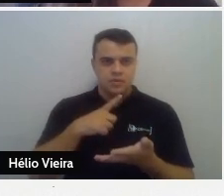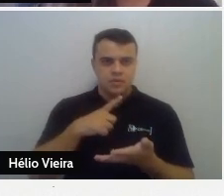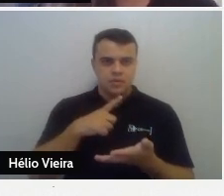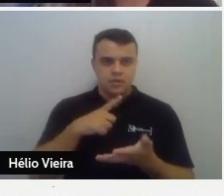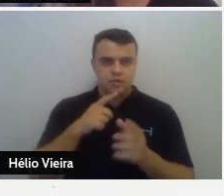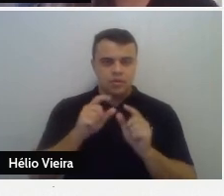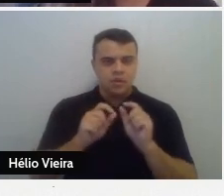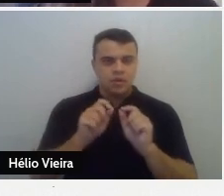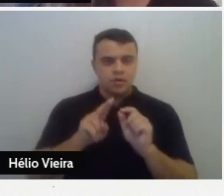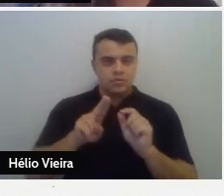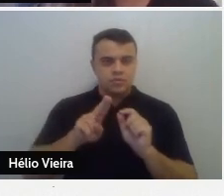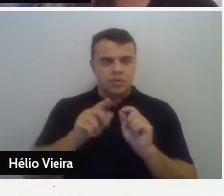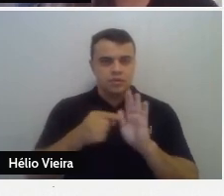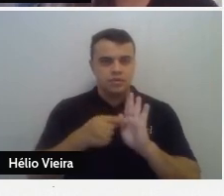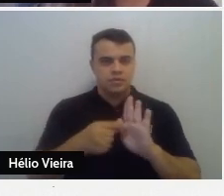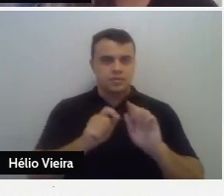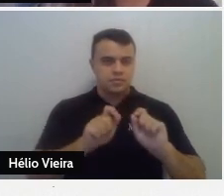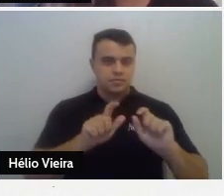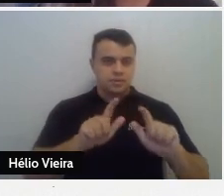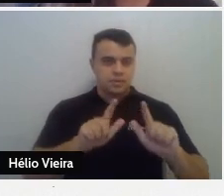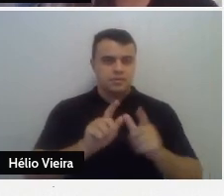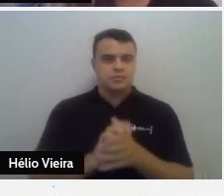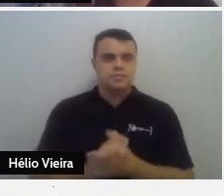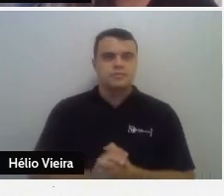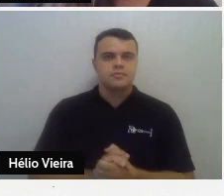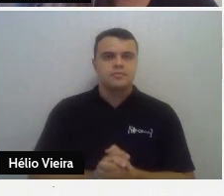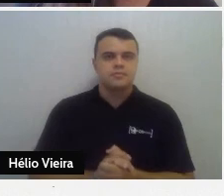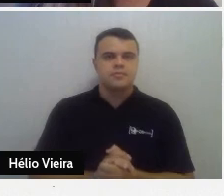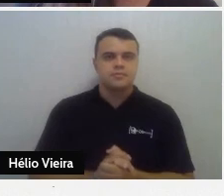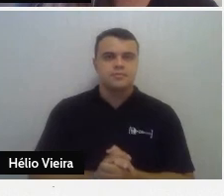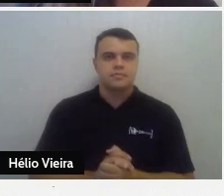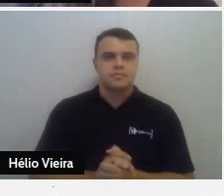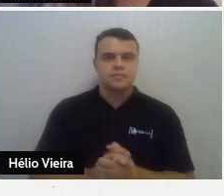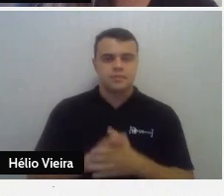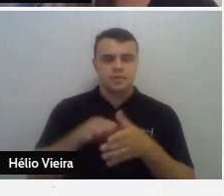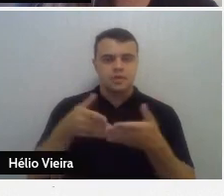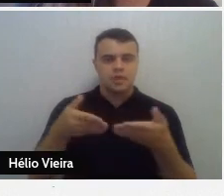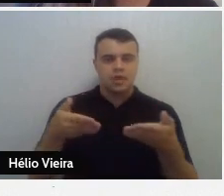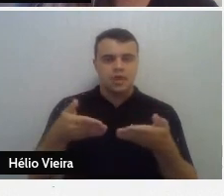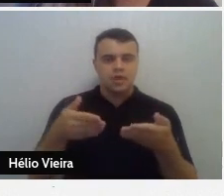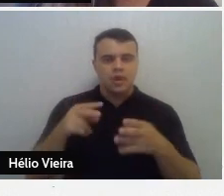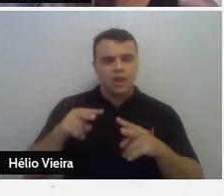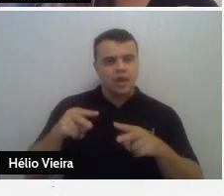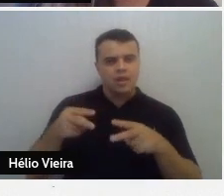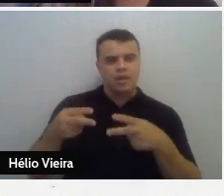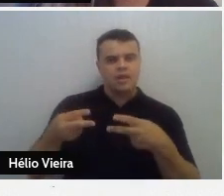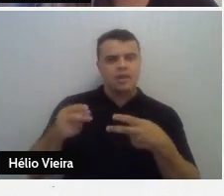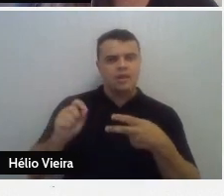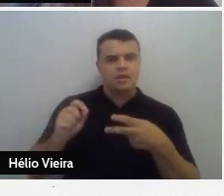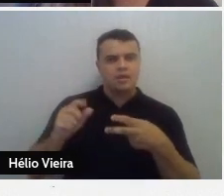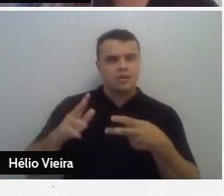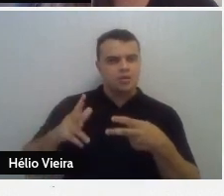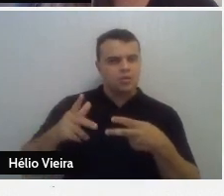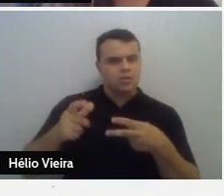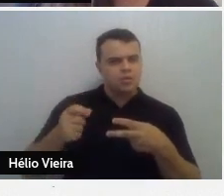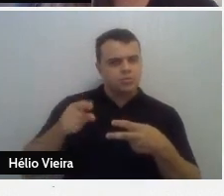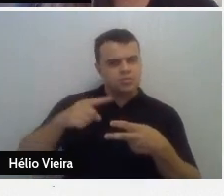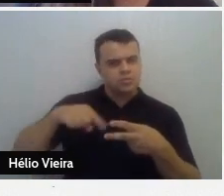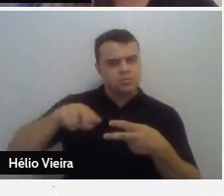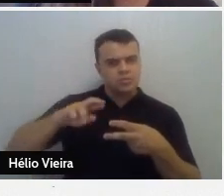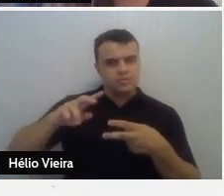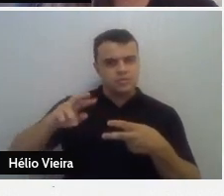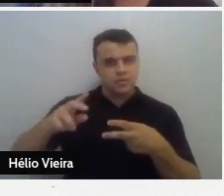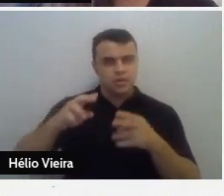usou nessas apresentações. E aqui os links todos juntos, tanto dos